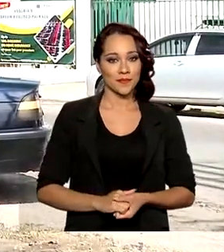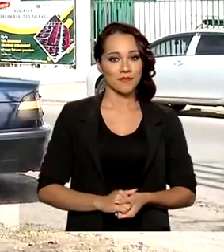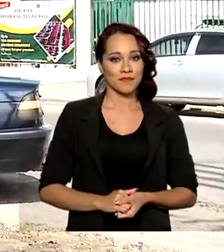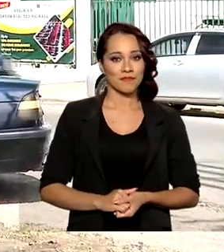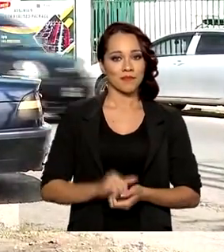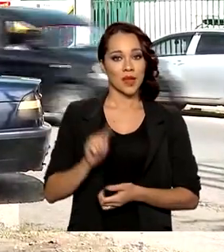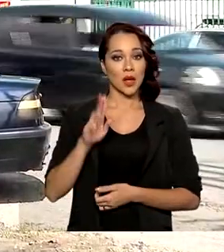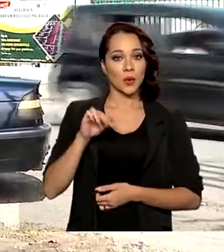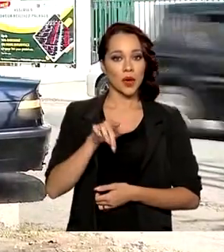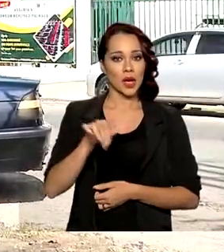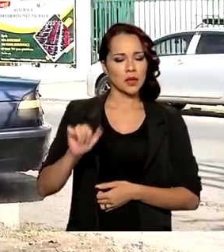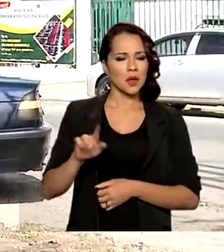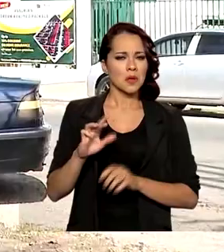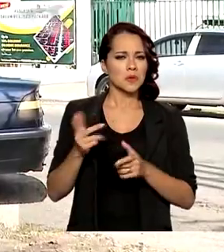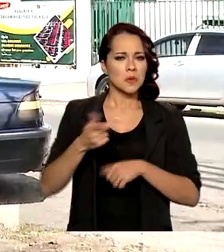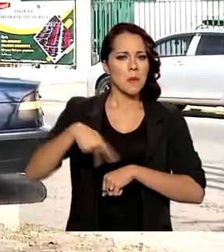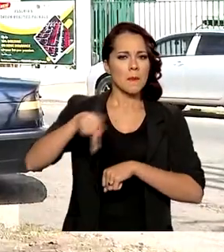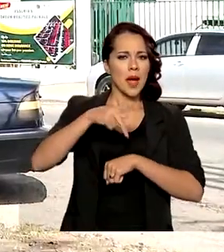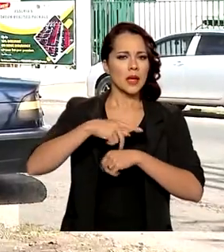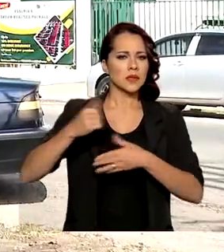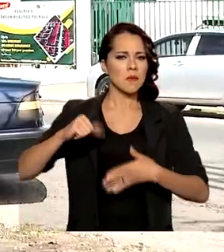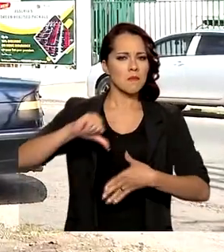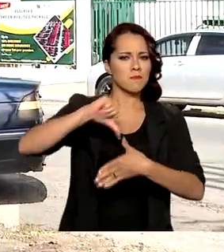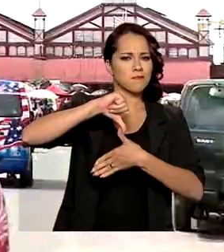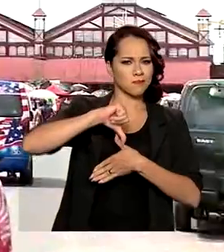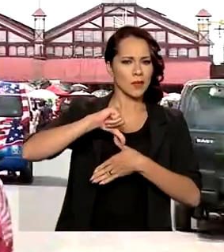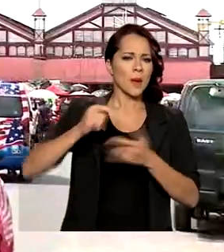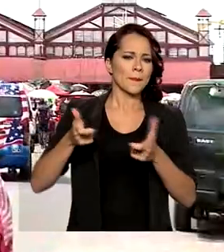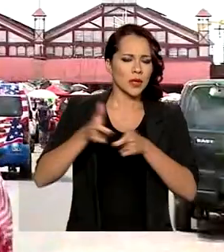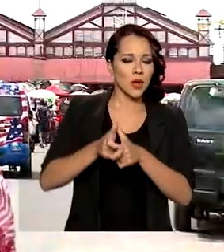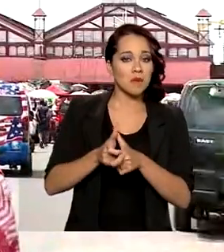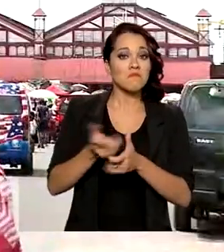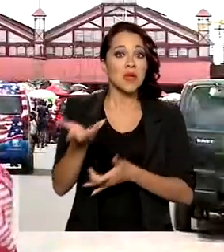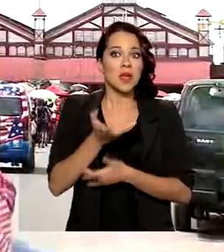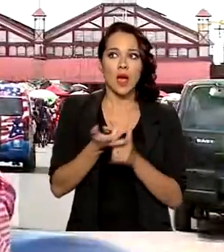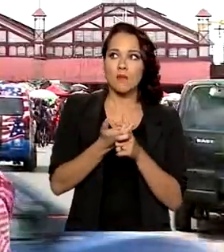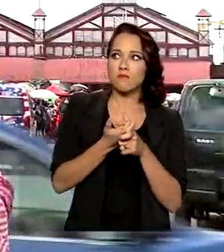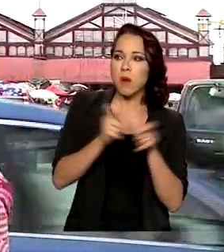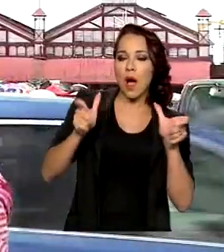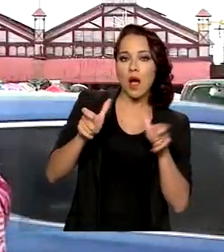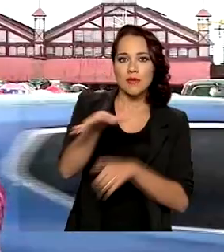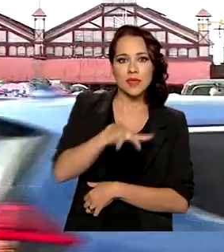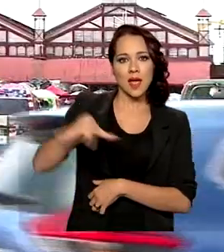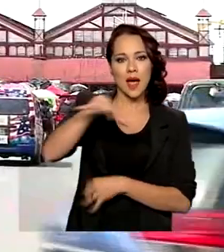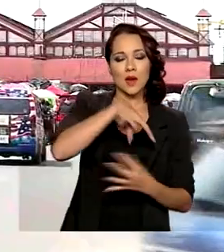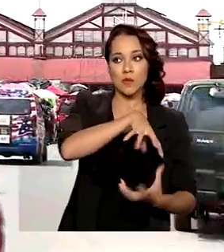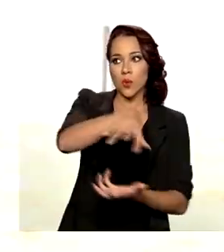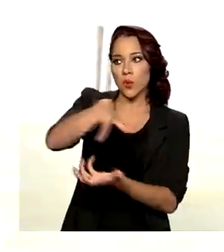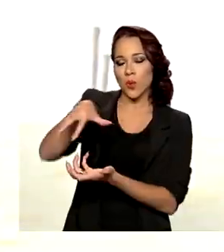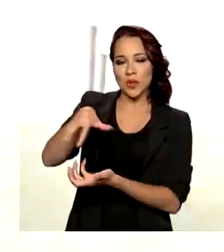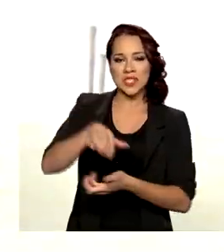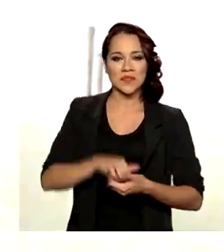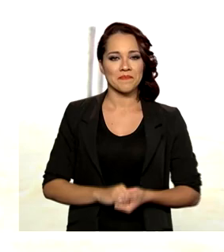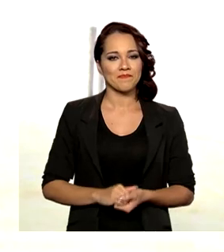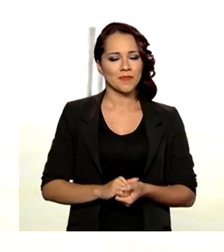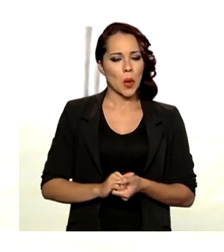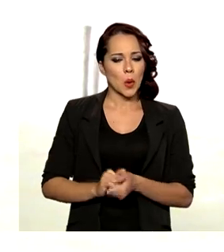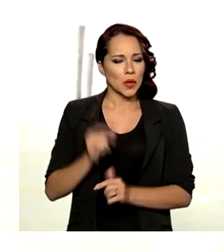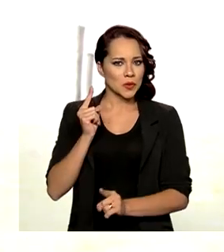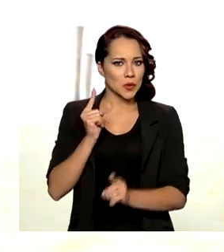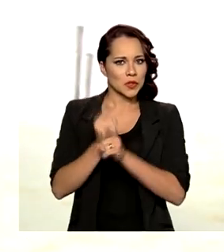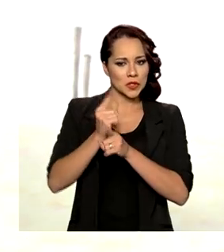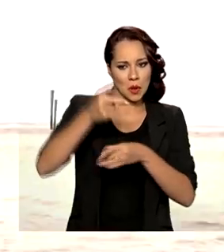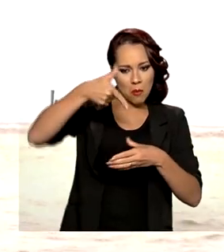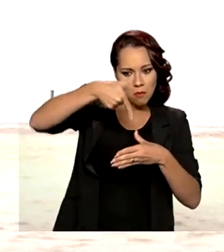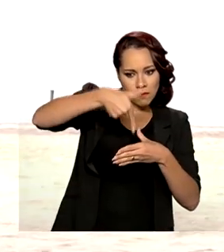A Guiana, um dos menores países da América do Sul, quer ser gigante no cenário internacional. Com a descoberta de